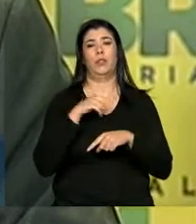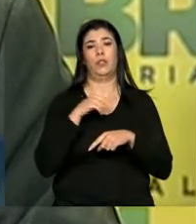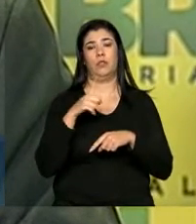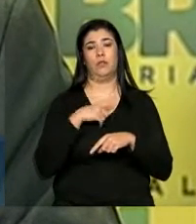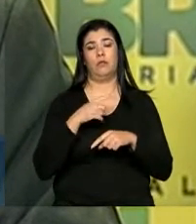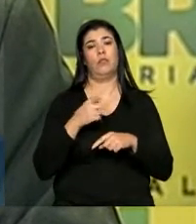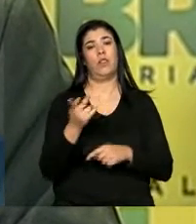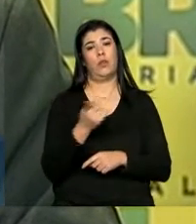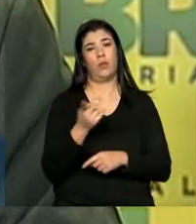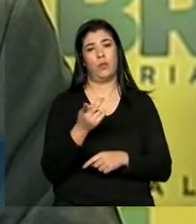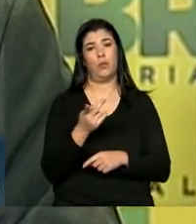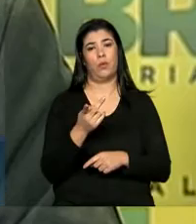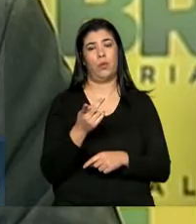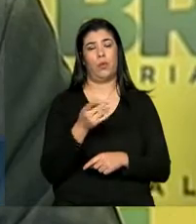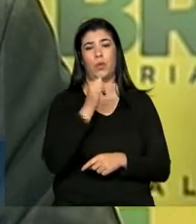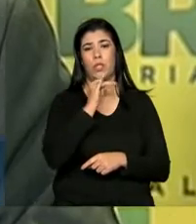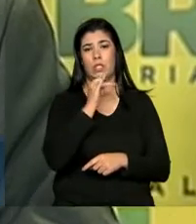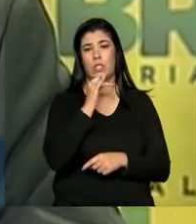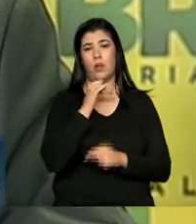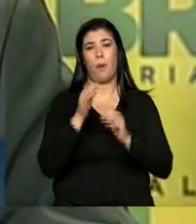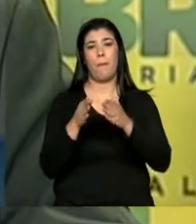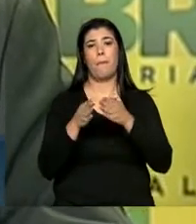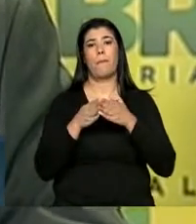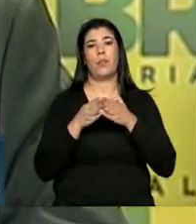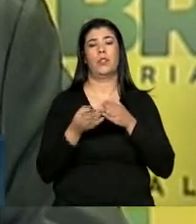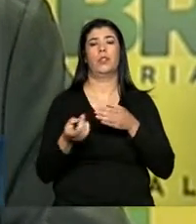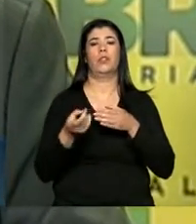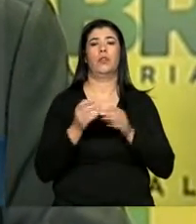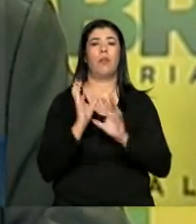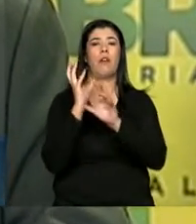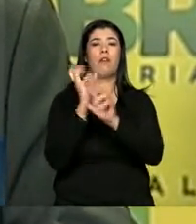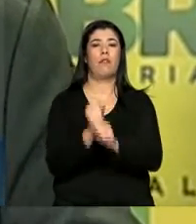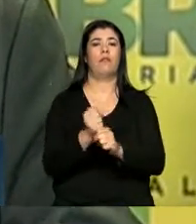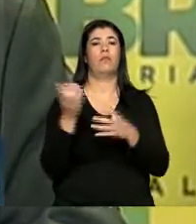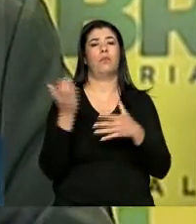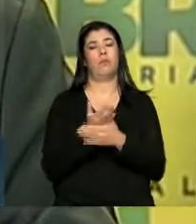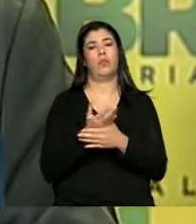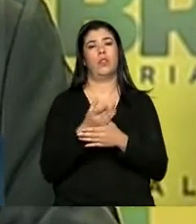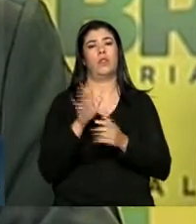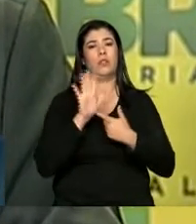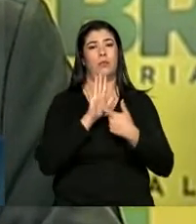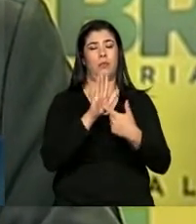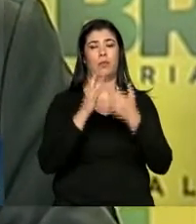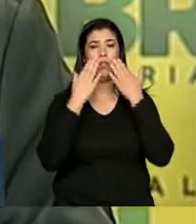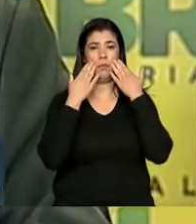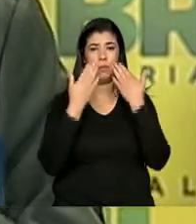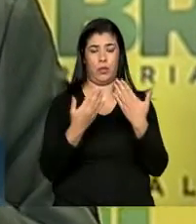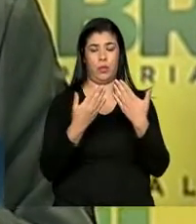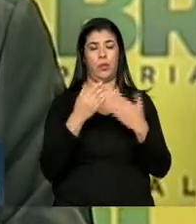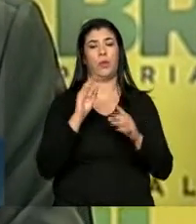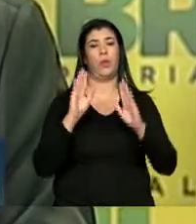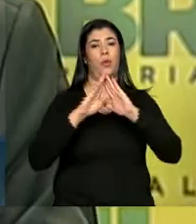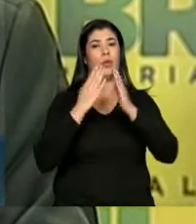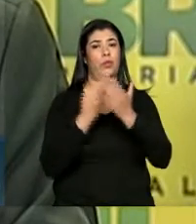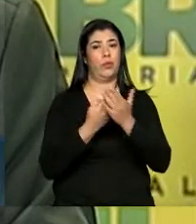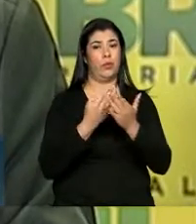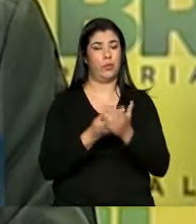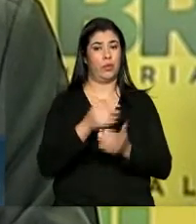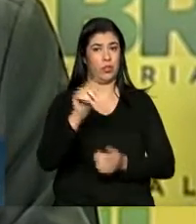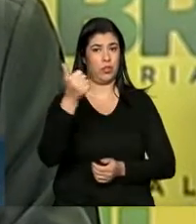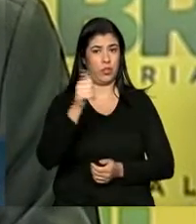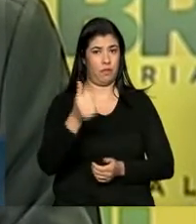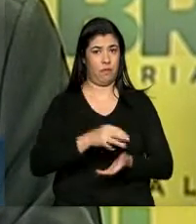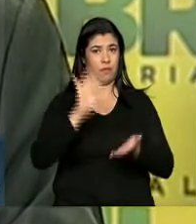2 casos, os recursos aceitos. Ou seja, o que apresentamos já foi validado pelas escolas. Perceba, as escolas,